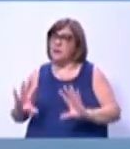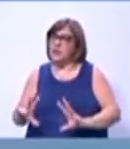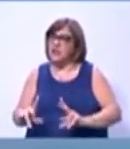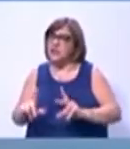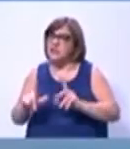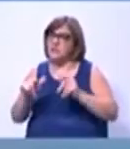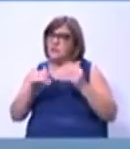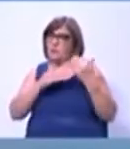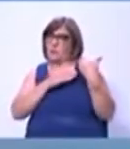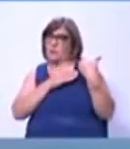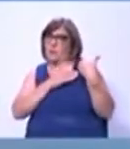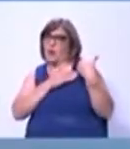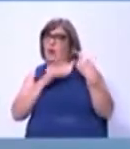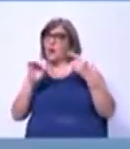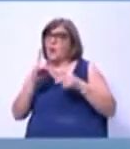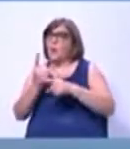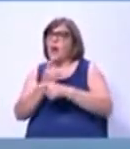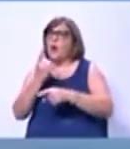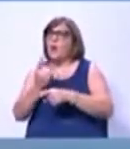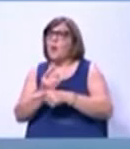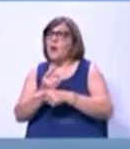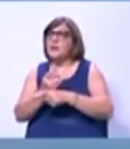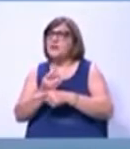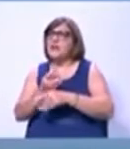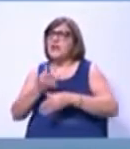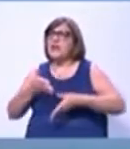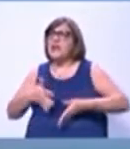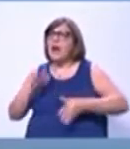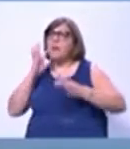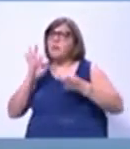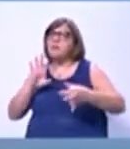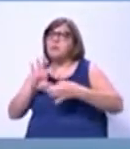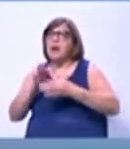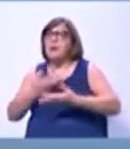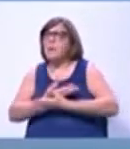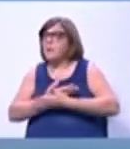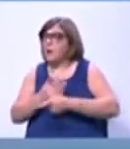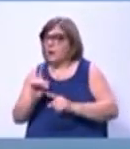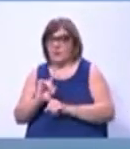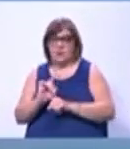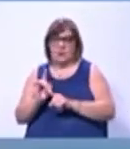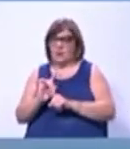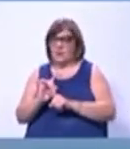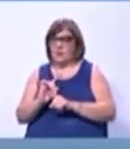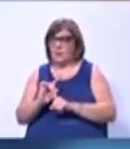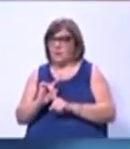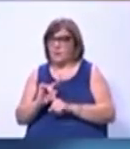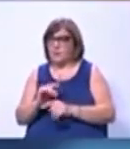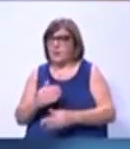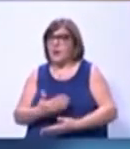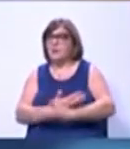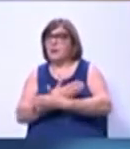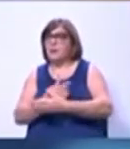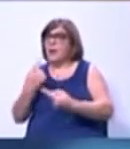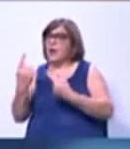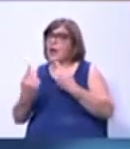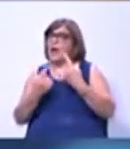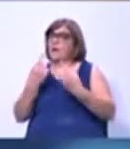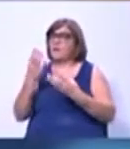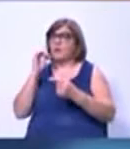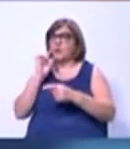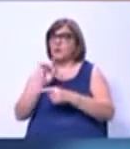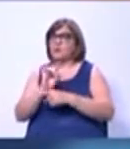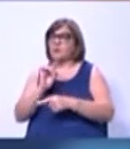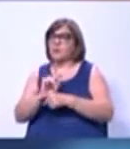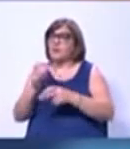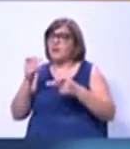essa competência. Não é uma coisa que já nasce com o bebê. Aliás, muitas vezes não é... Não, os bebés às vezes é muito comum